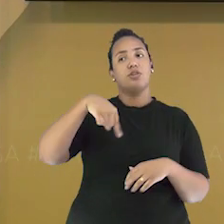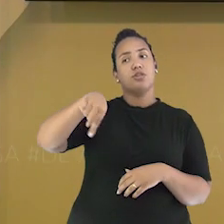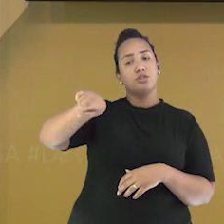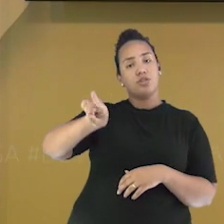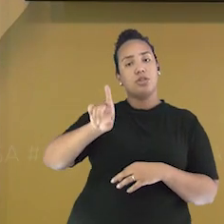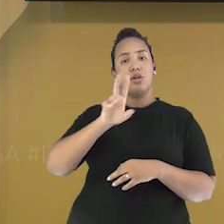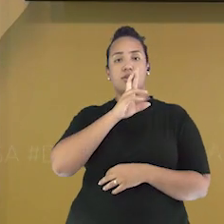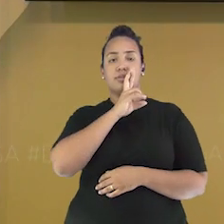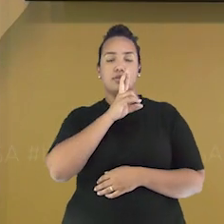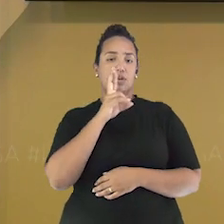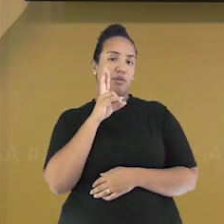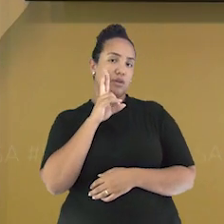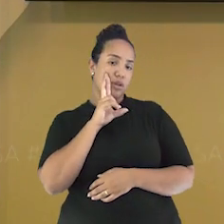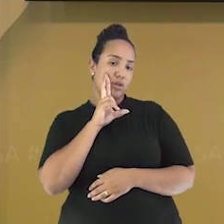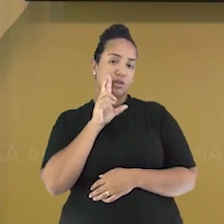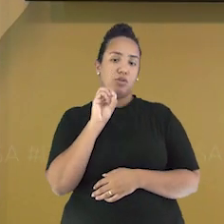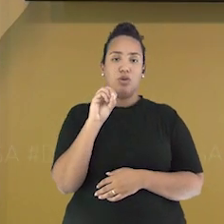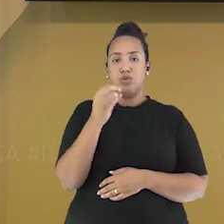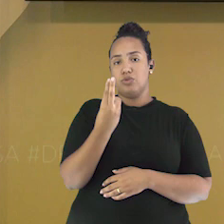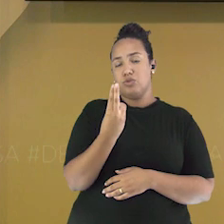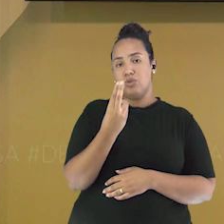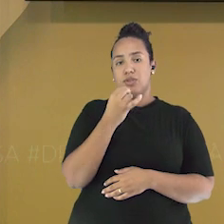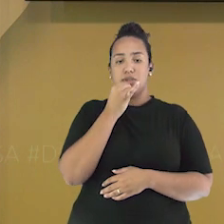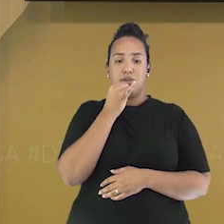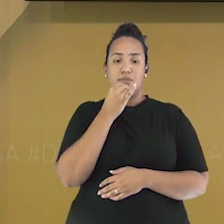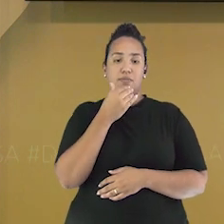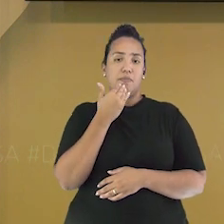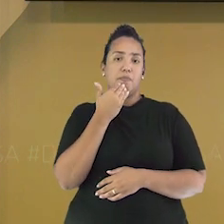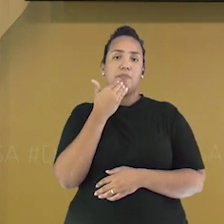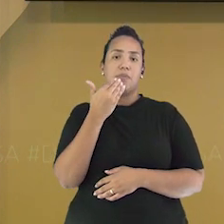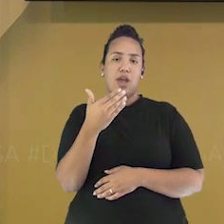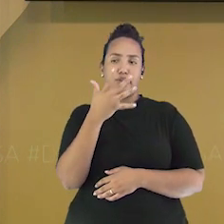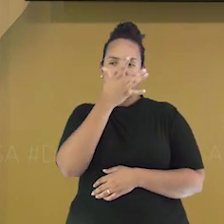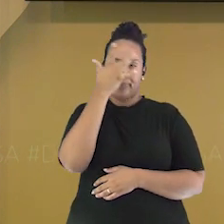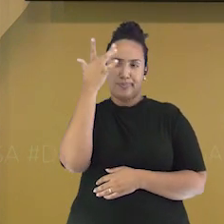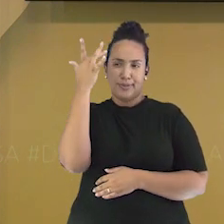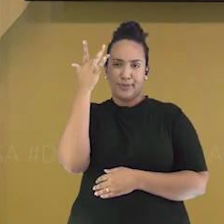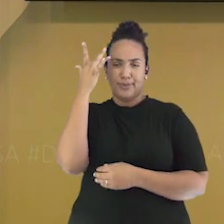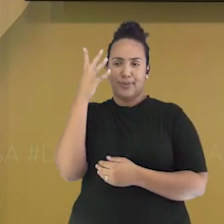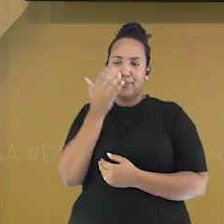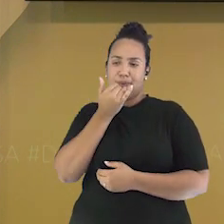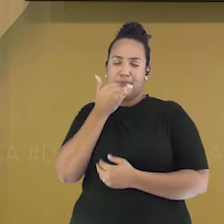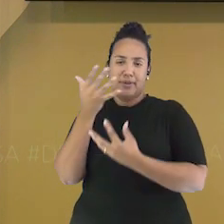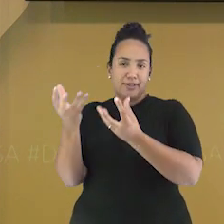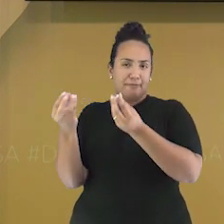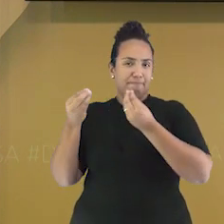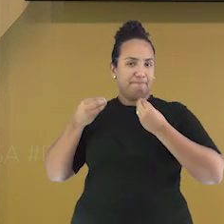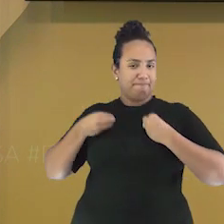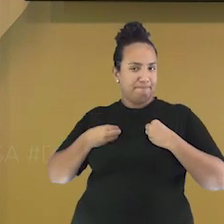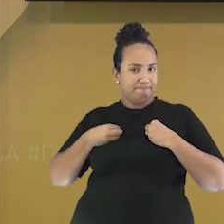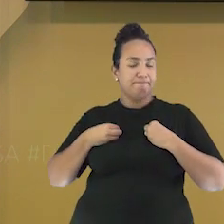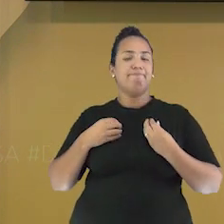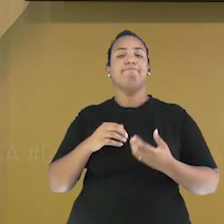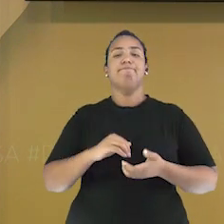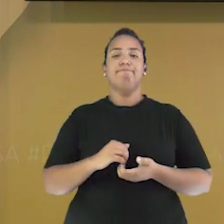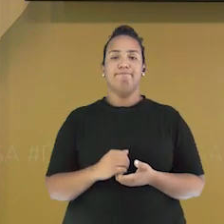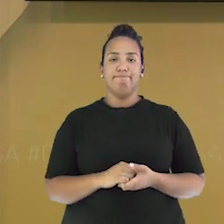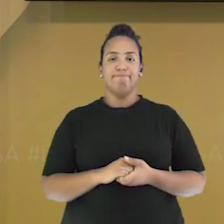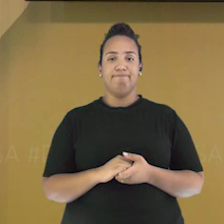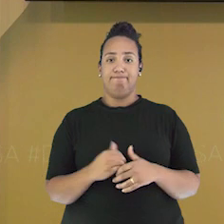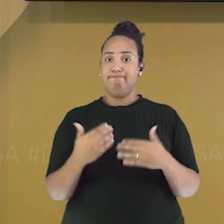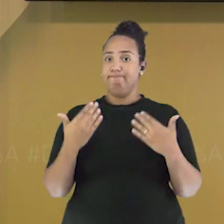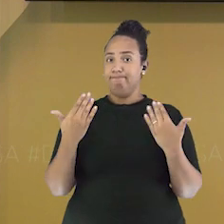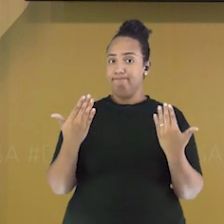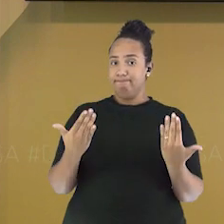no restaurante ou fazer algo mais prático. Pedimos a entrega de um alimento de algum restaurante. E